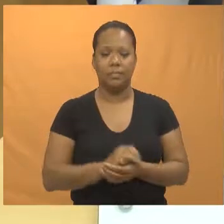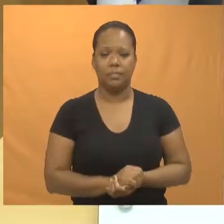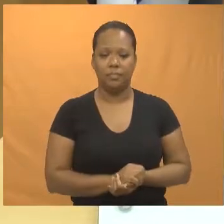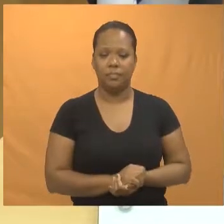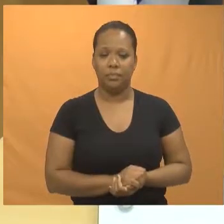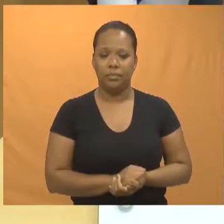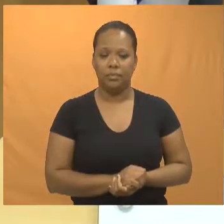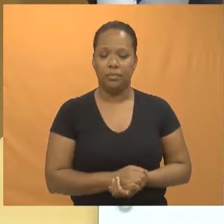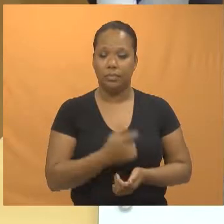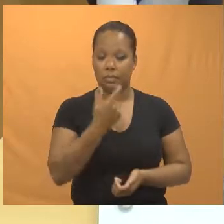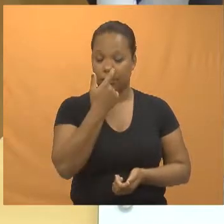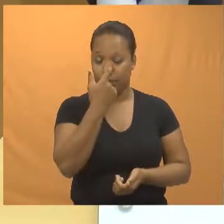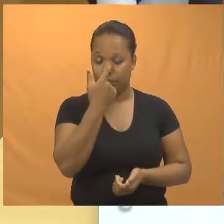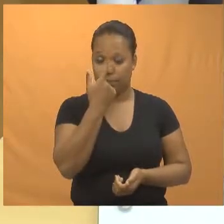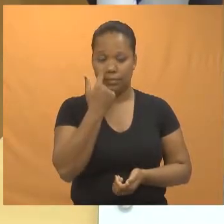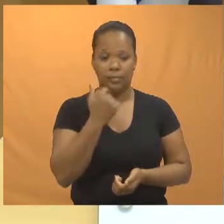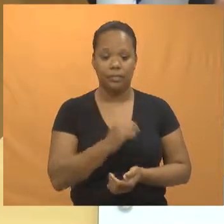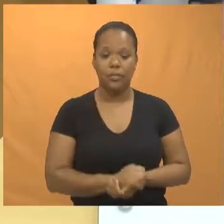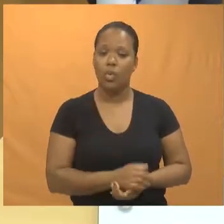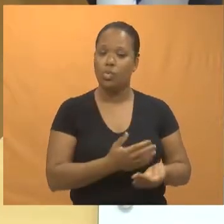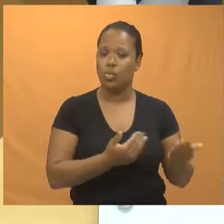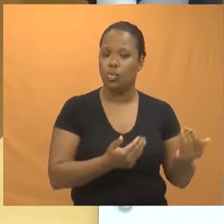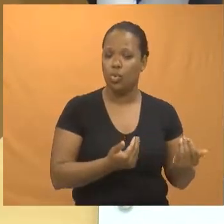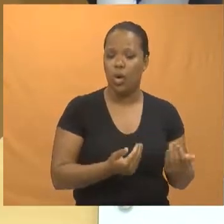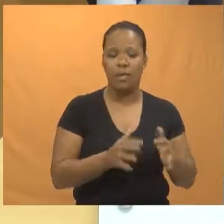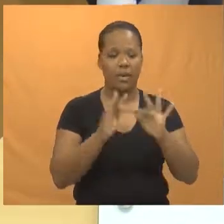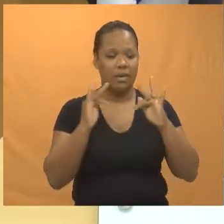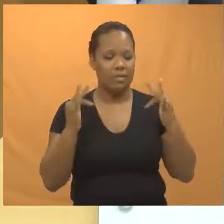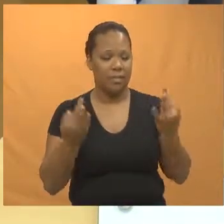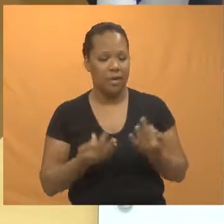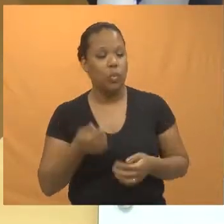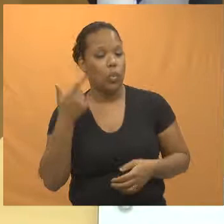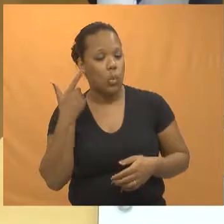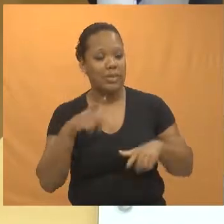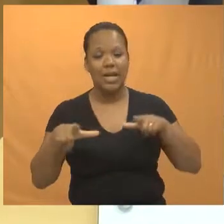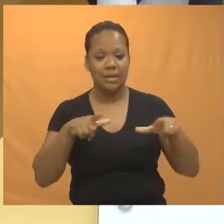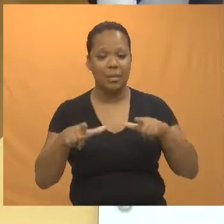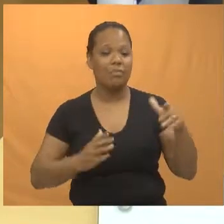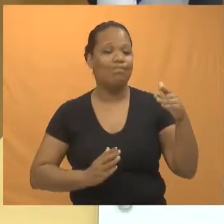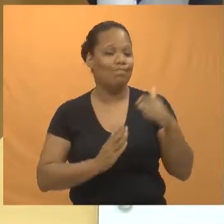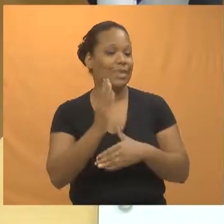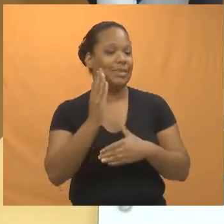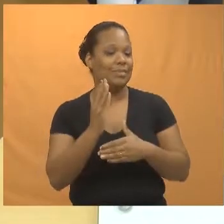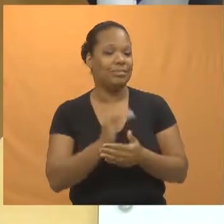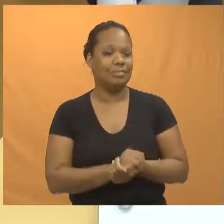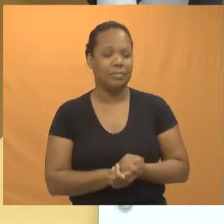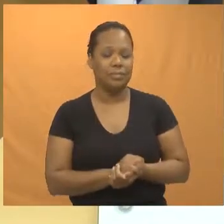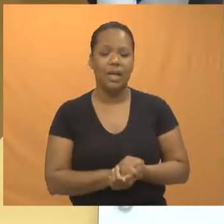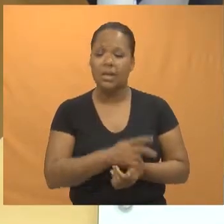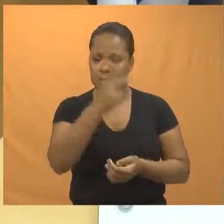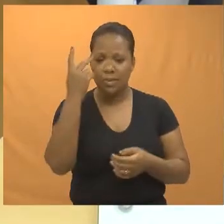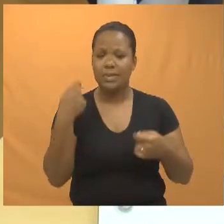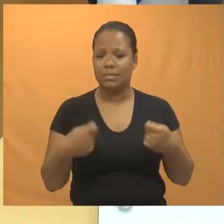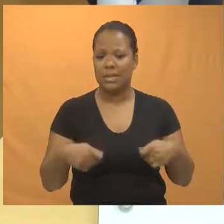consiga fazer com que o nosso jovem, com que a nossa família tenha emprego. É isso que as pessoas estão precisando